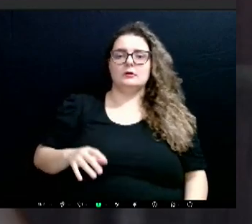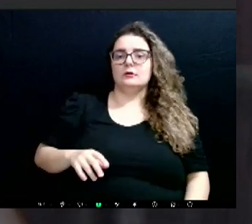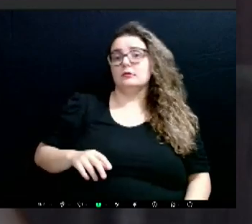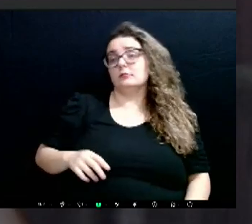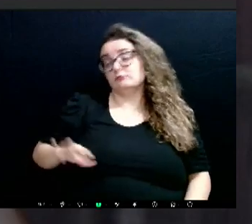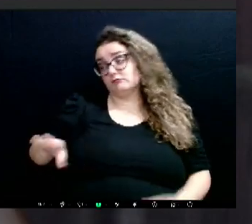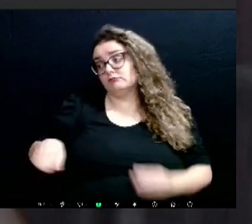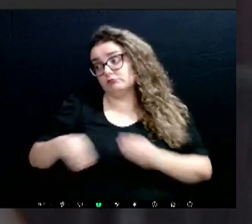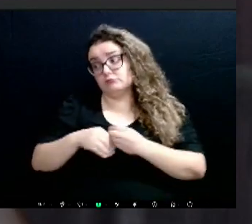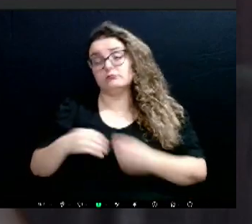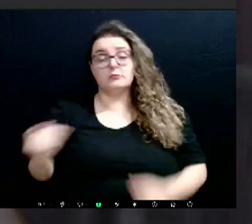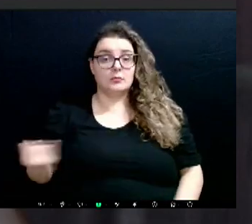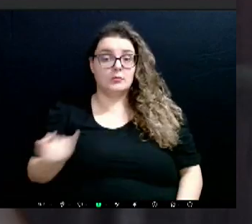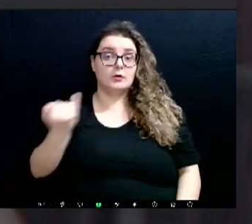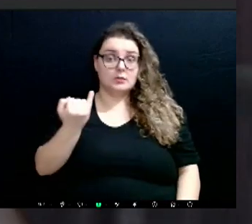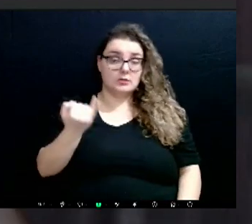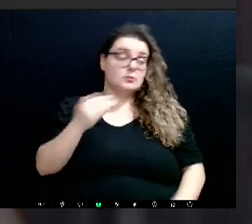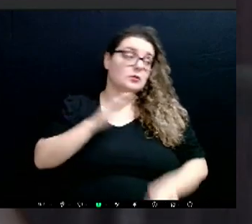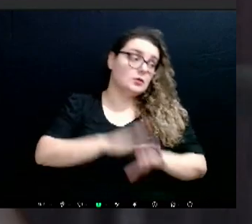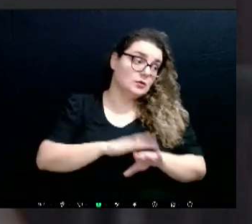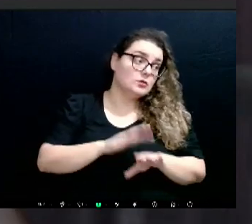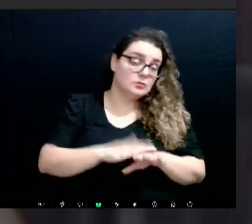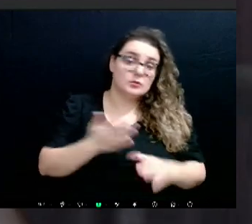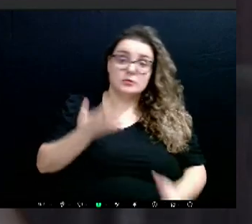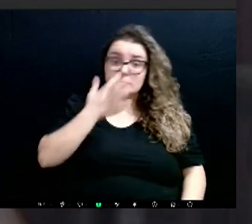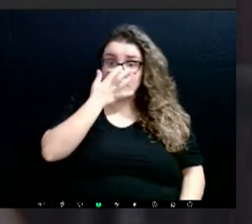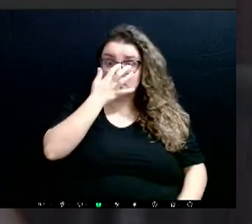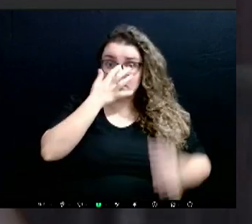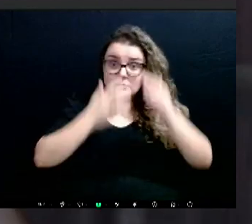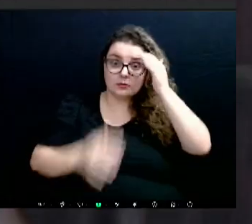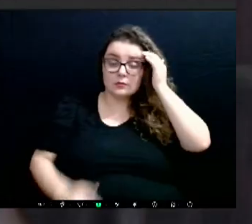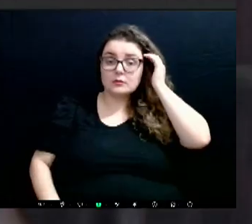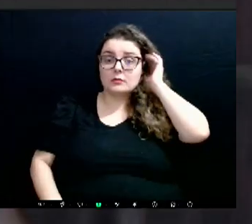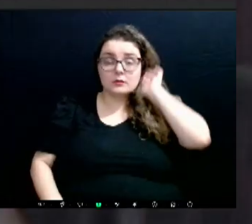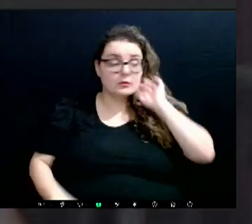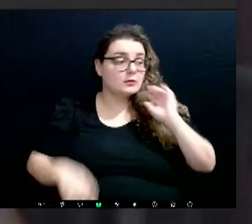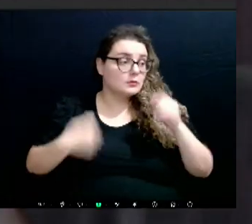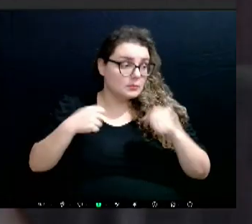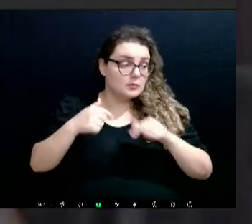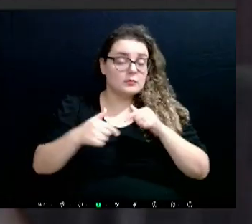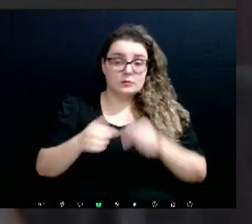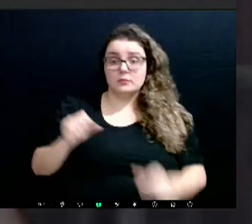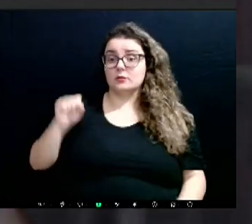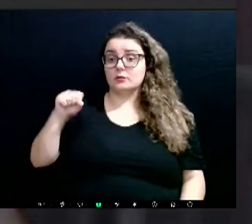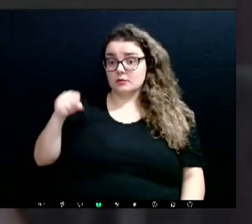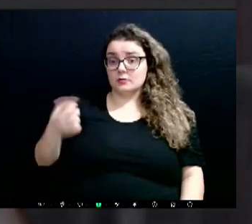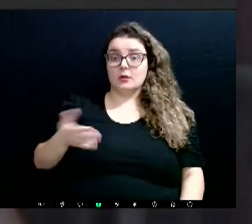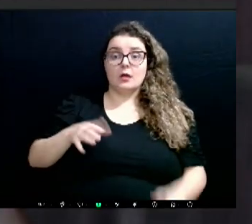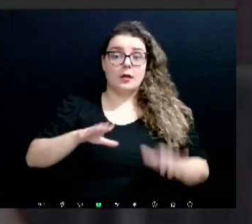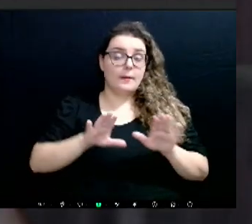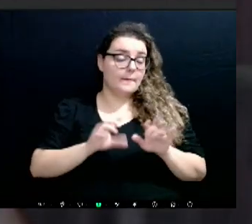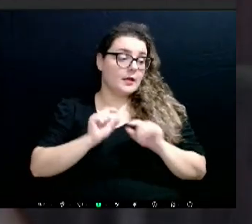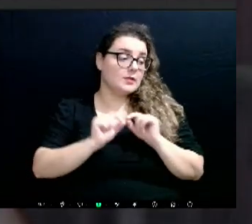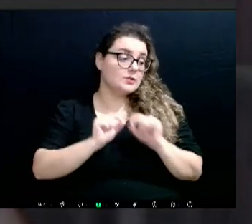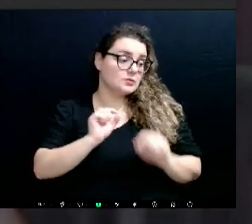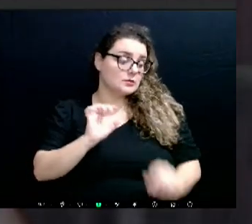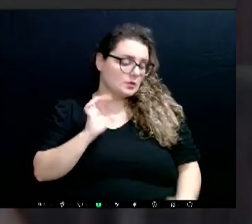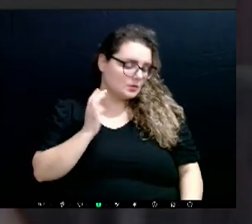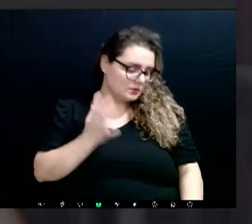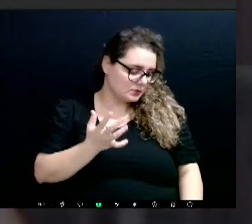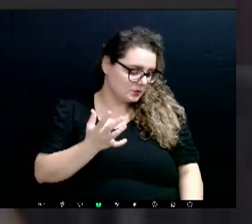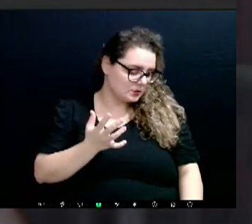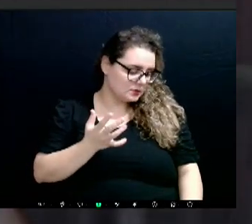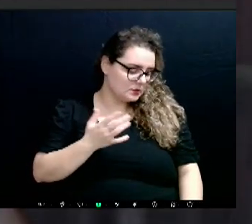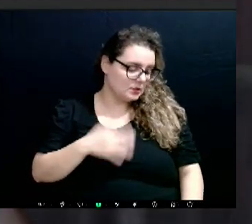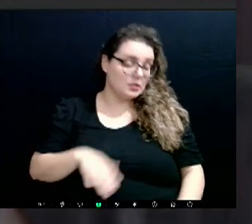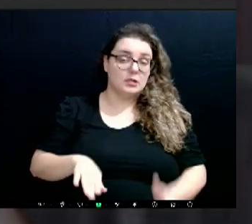funcional, né? Que precisa para o trabalho, enfim. Só que o que acontece? Chega um